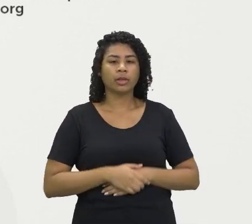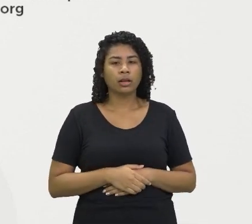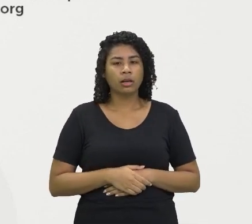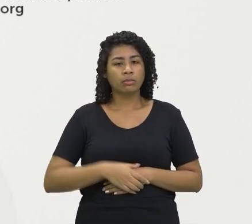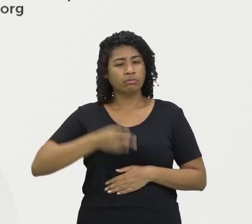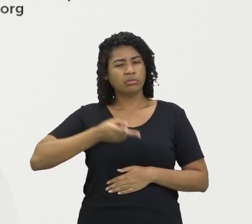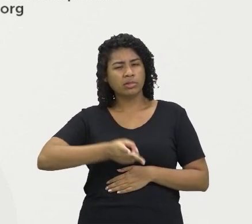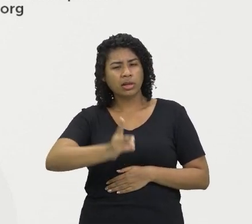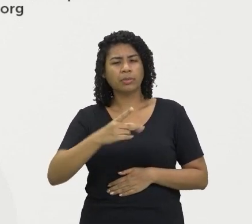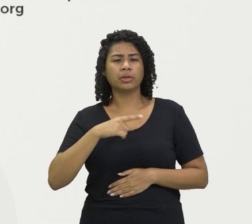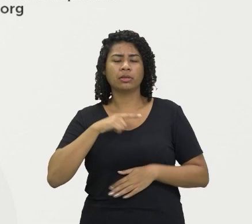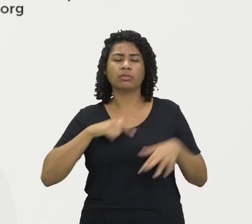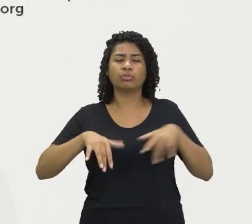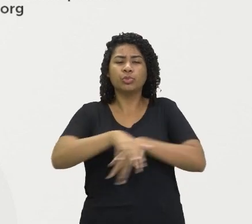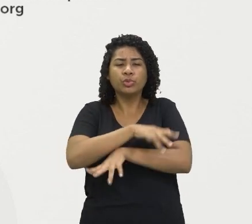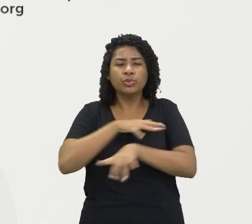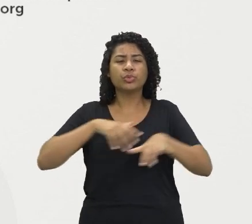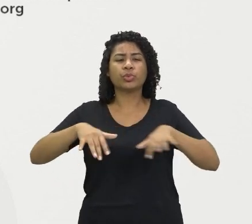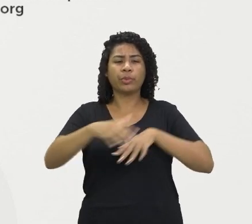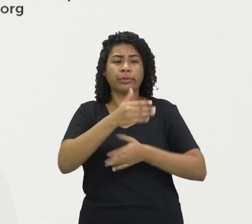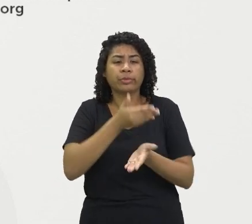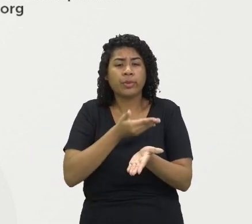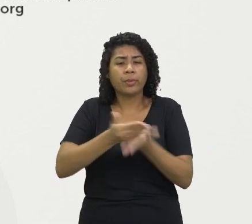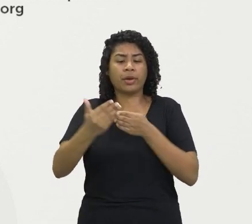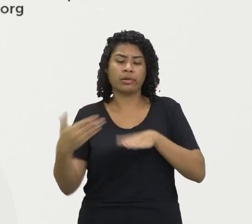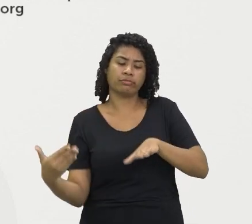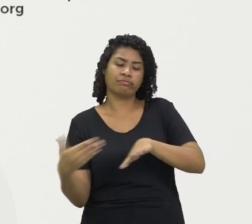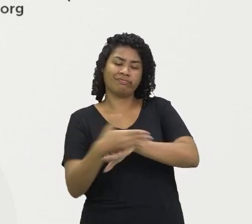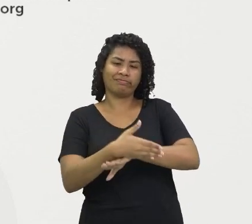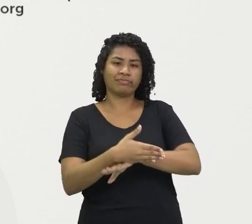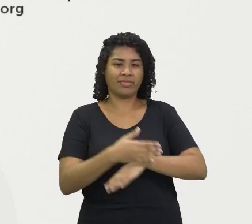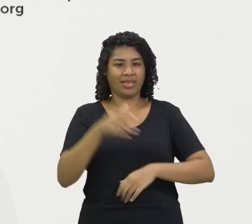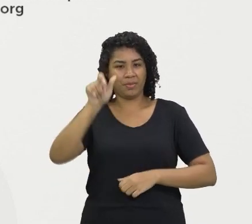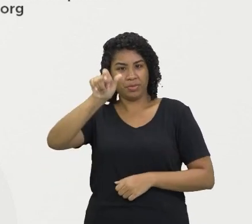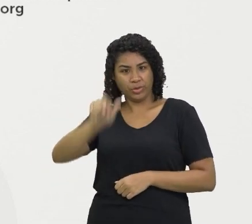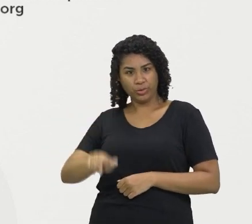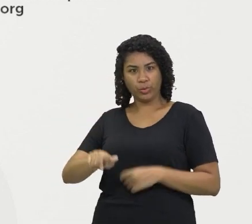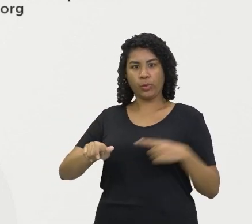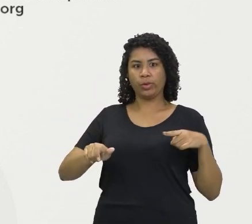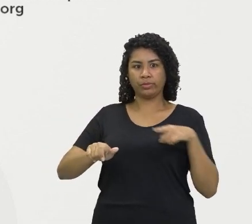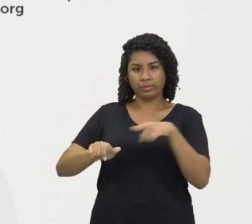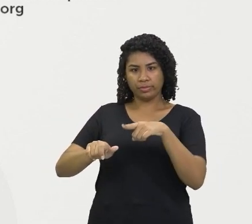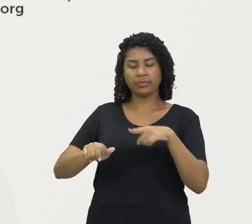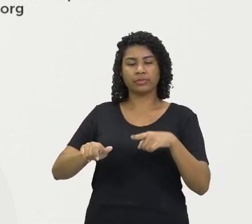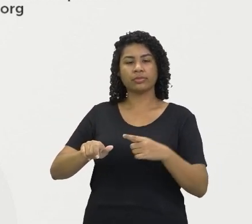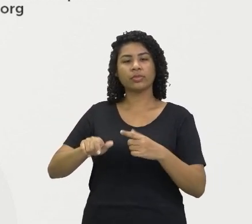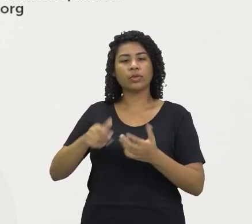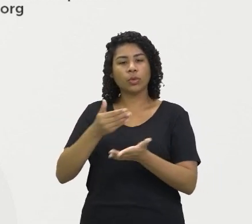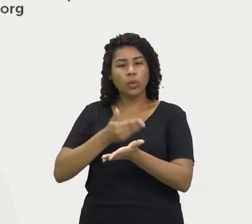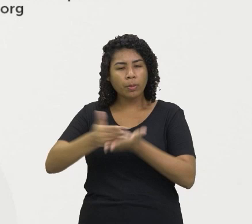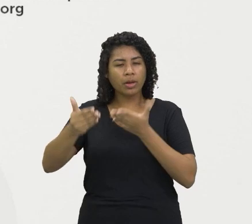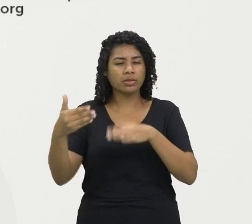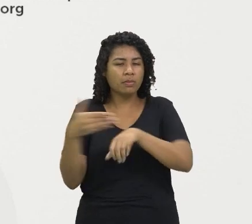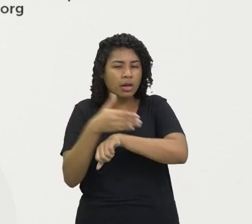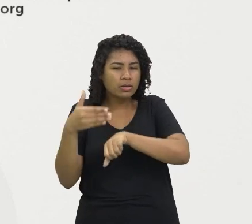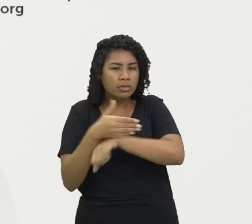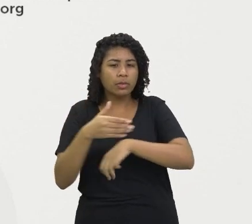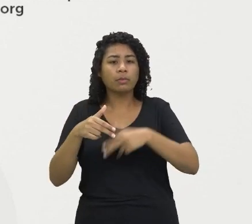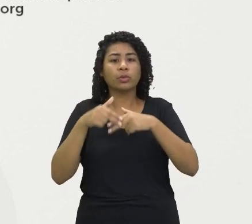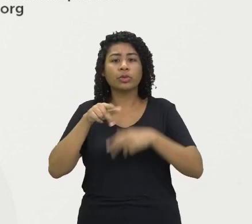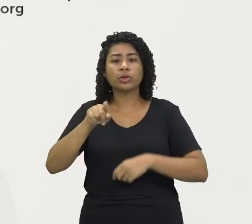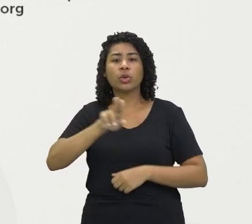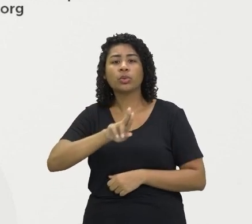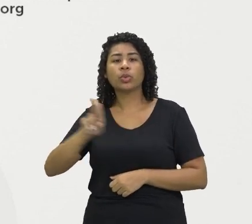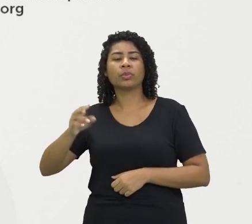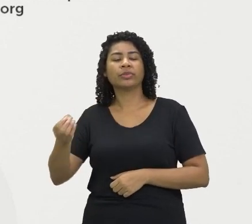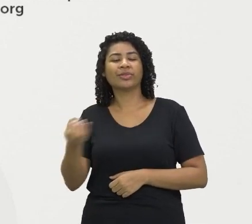ritual de iniciação no candomblé, ele tem... A pessoa que é iniciada, ela toma um novo